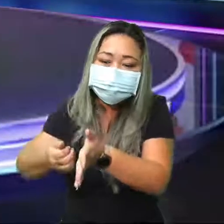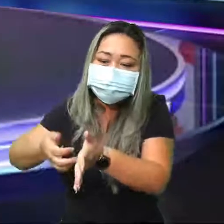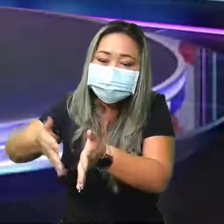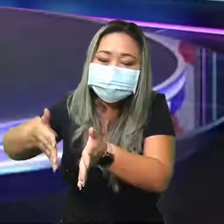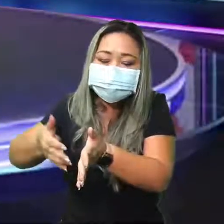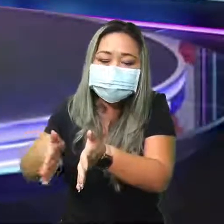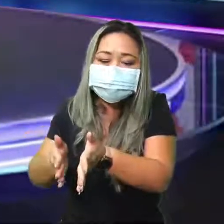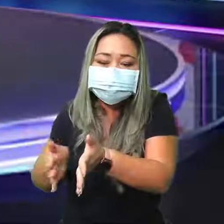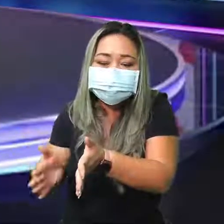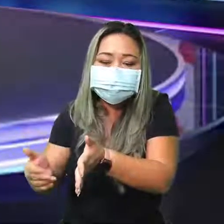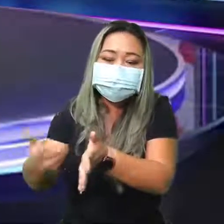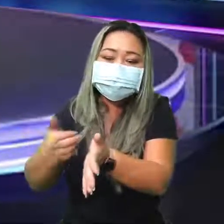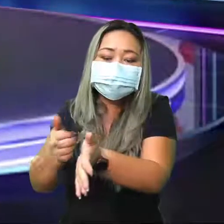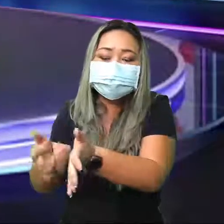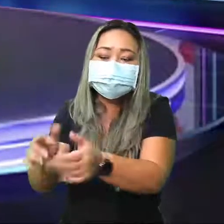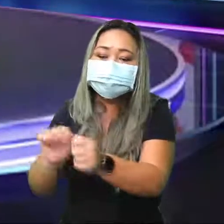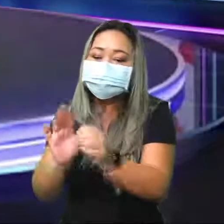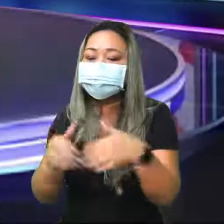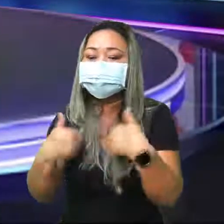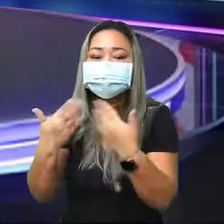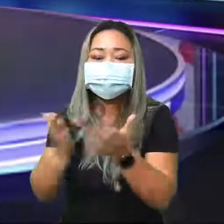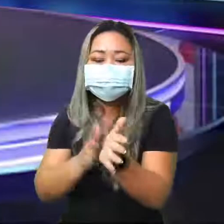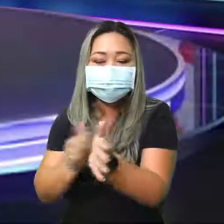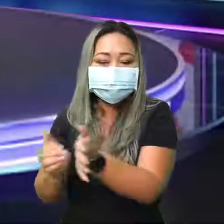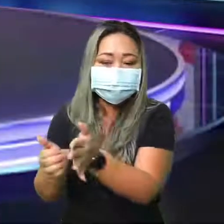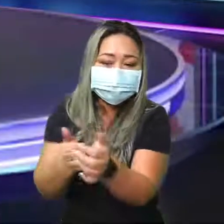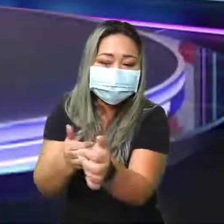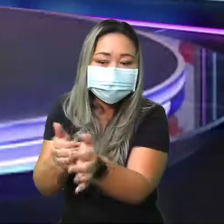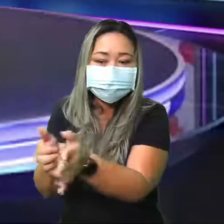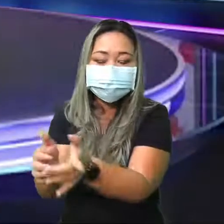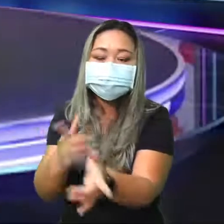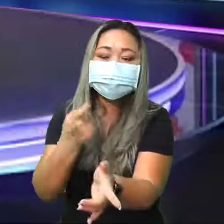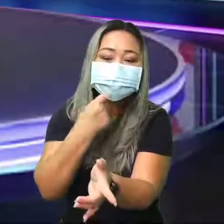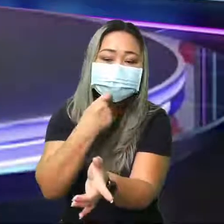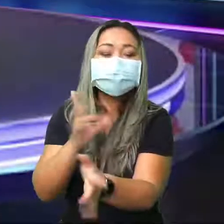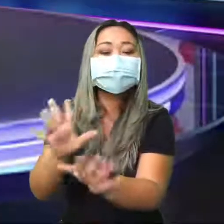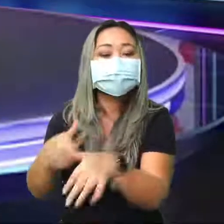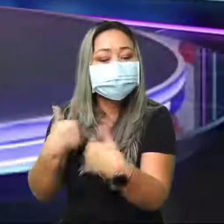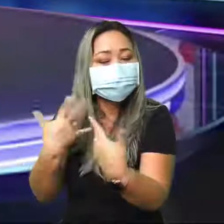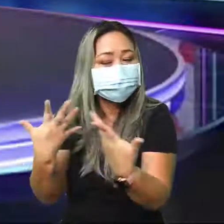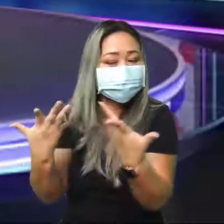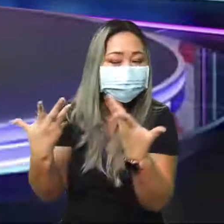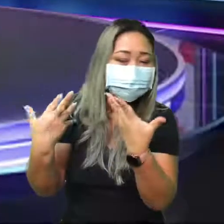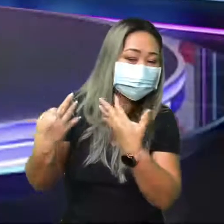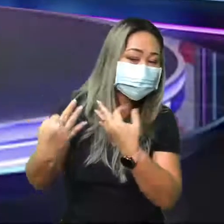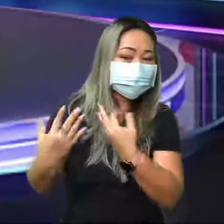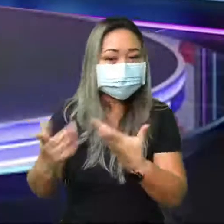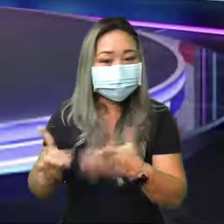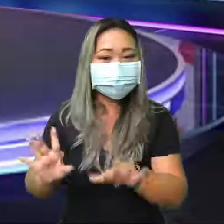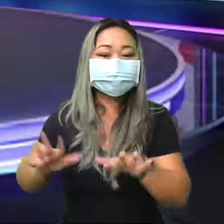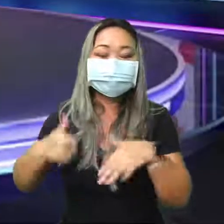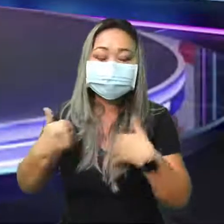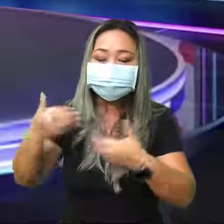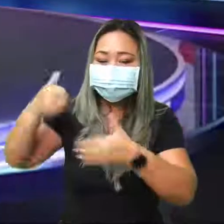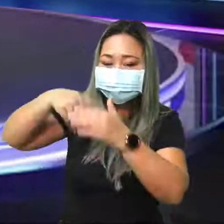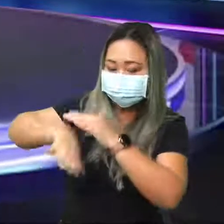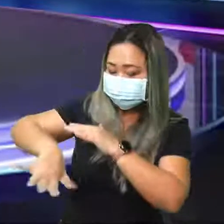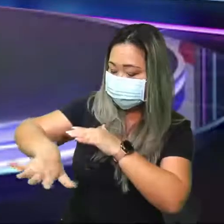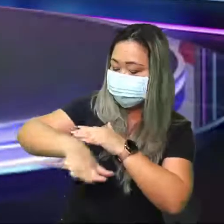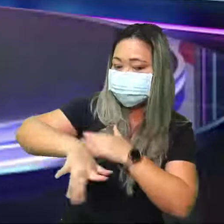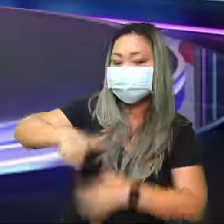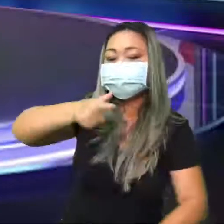as nadadeiras, o corpo, né, para poder conseguir se locomover com muita elegância, né, dentro